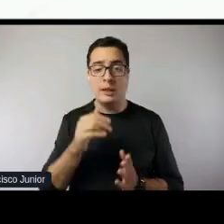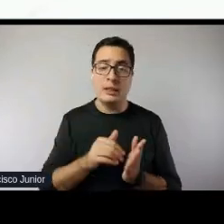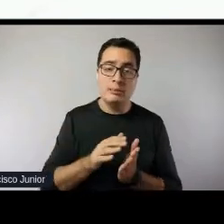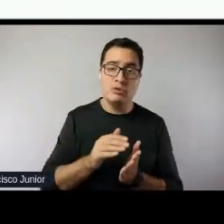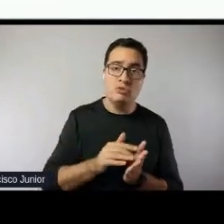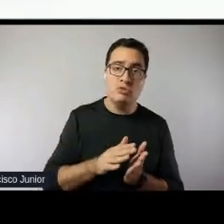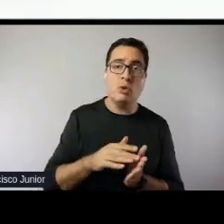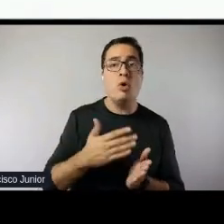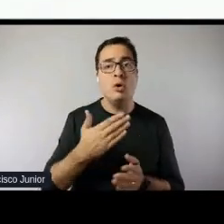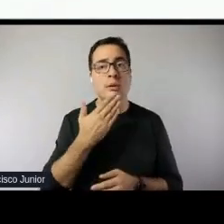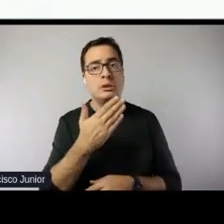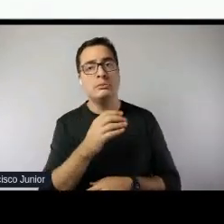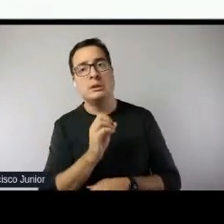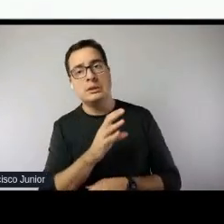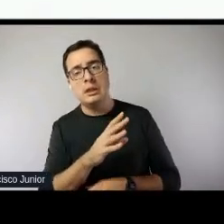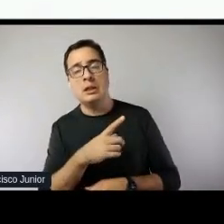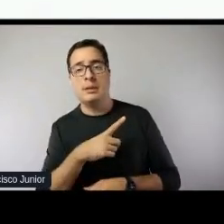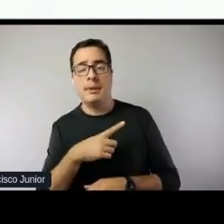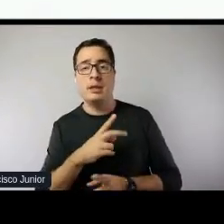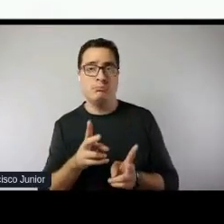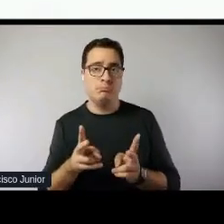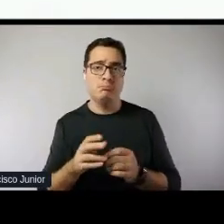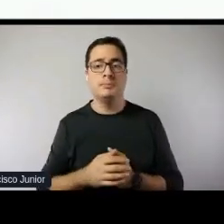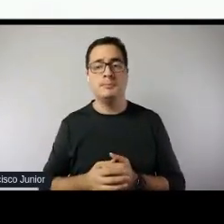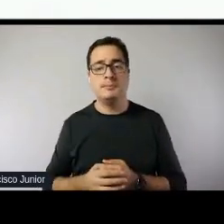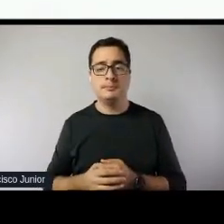frequência ou quem está sendo mais demitido também.